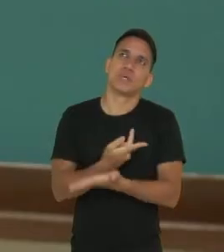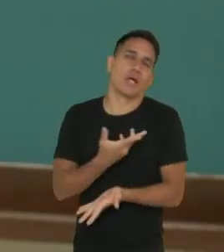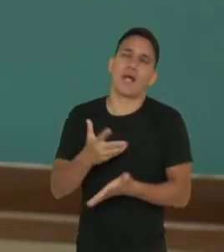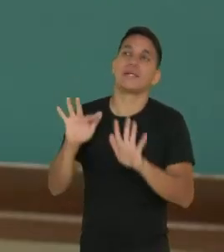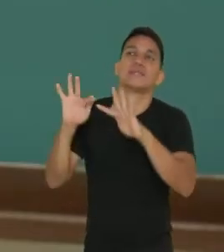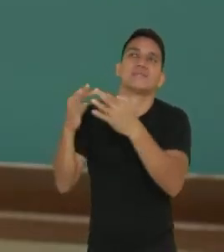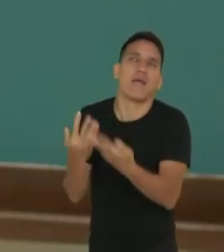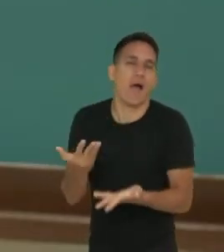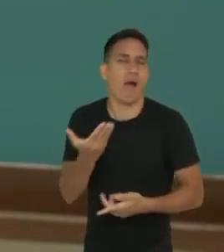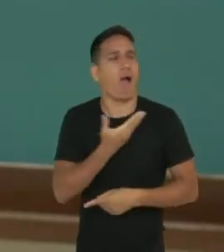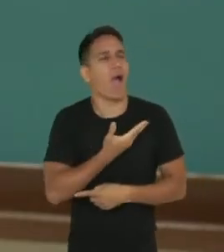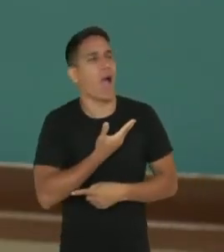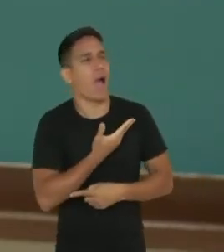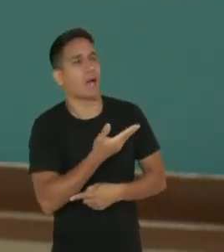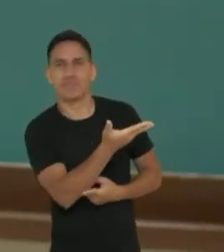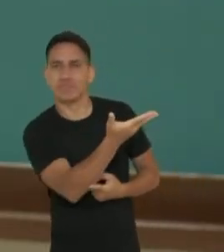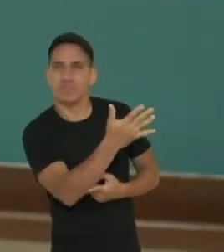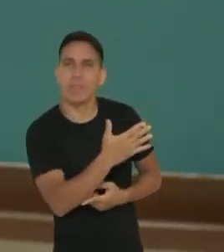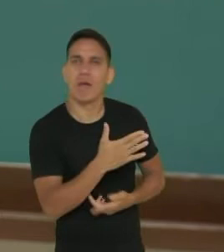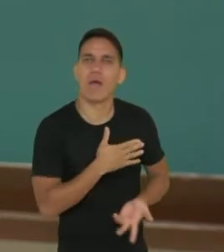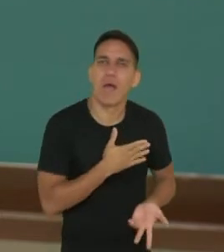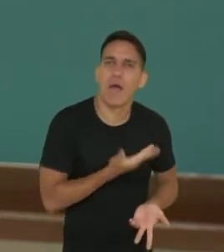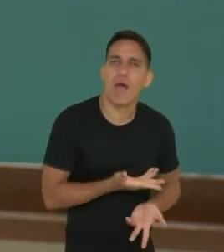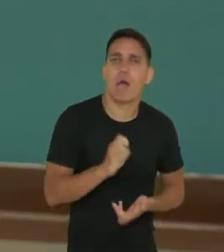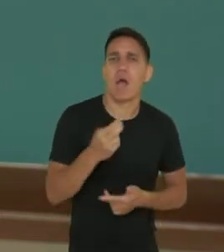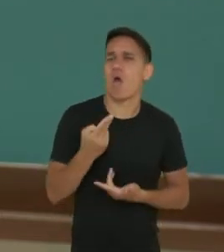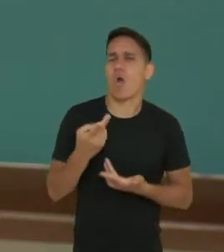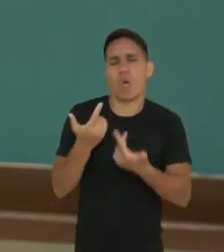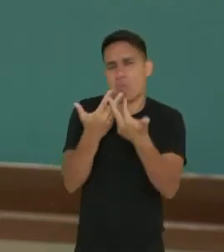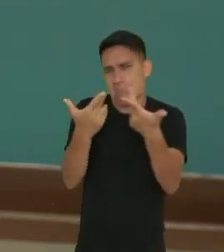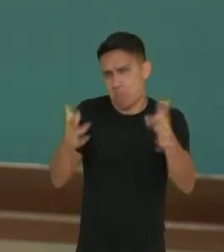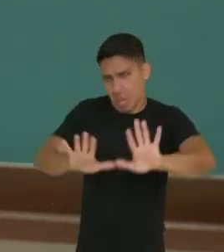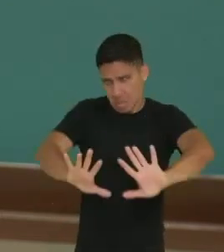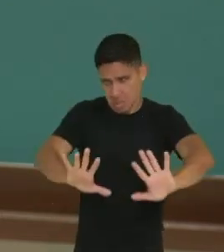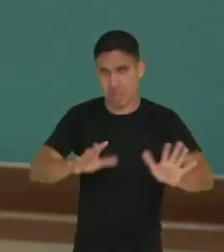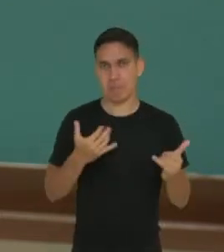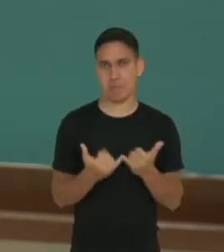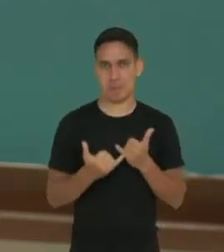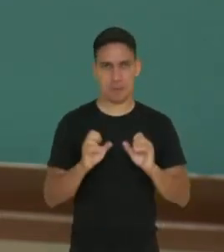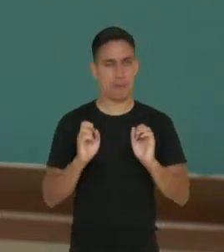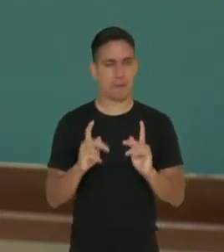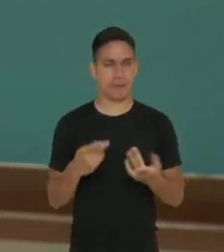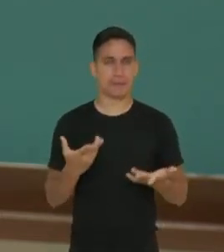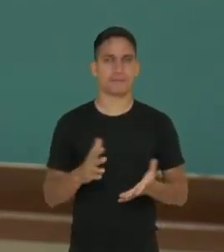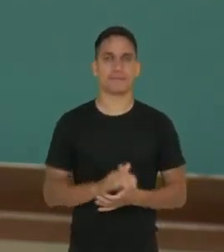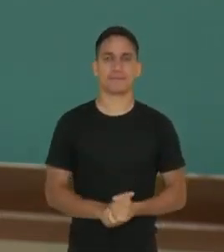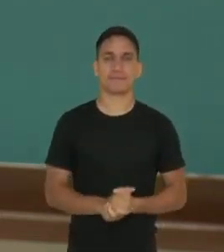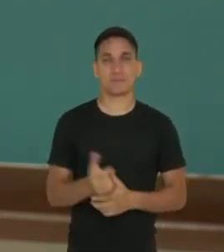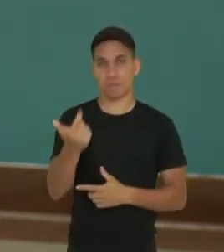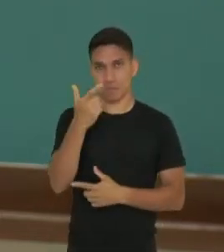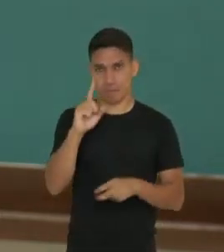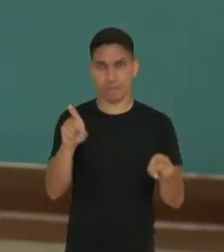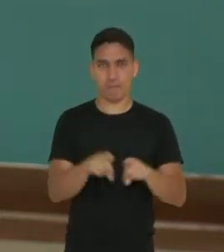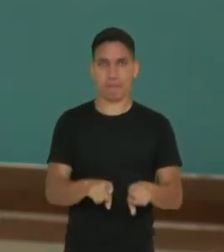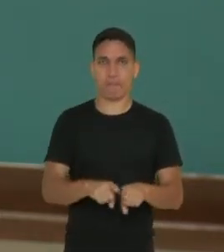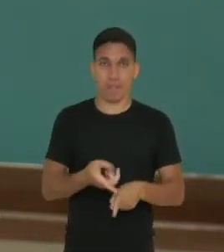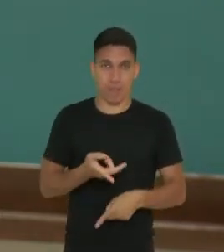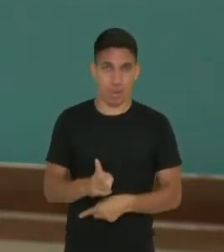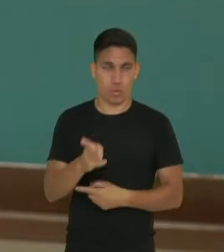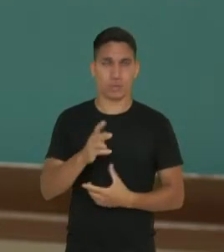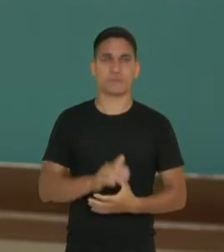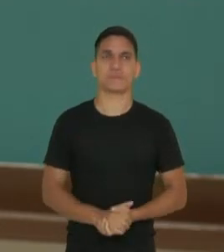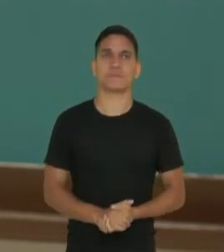amigo meu, um compadre, né? É mais ou menos nesse sentido, tá bom? Que mais? Continuando